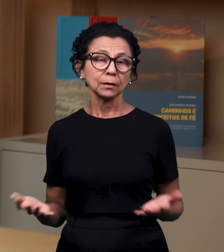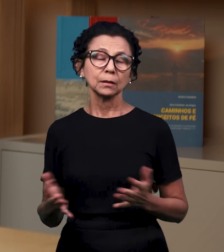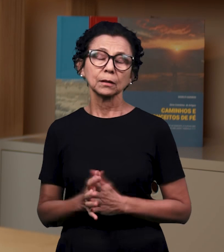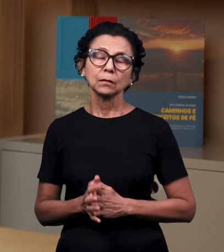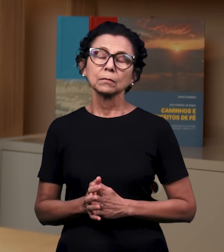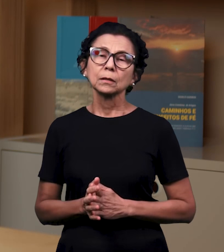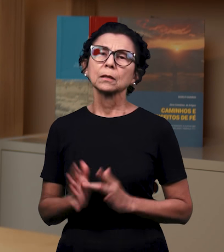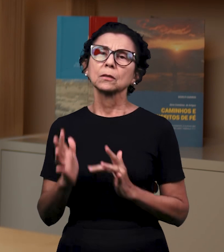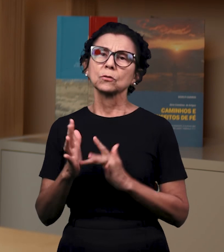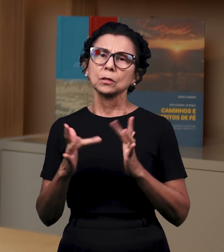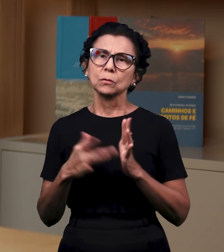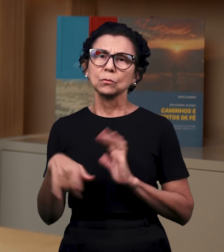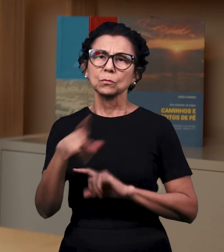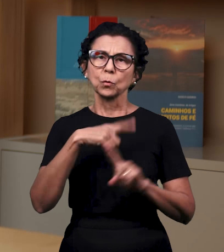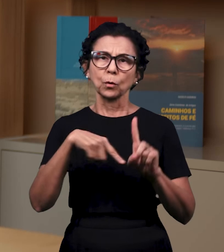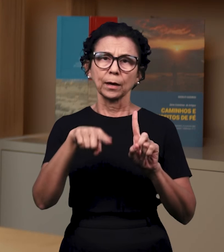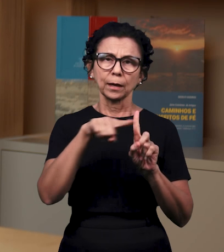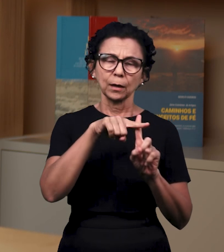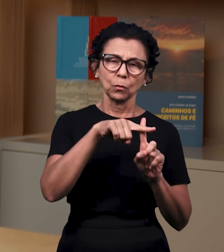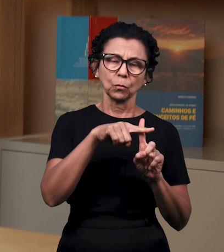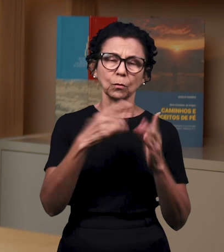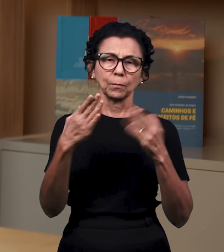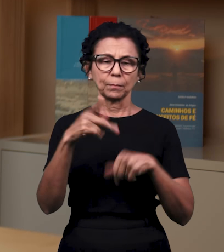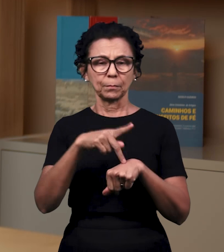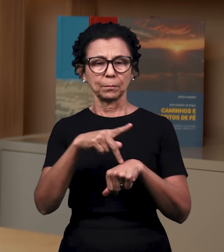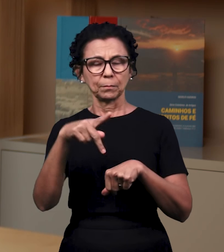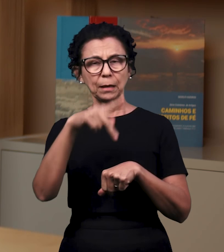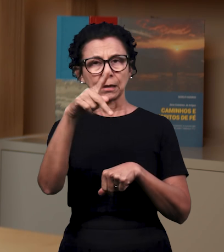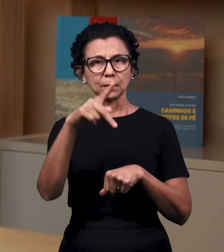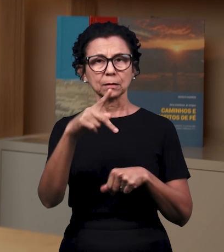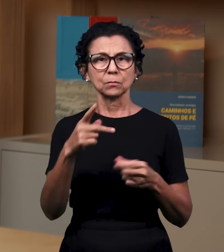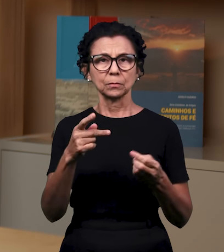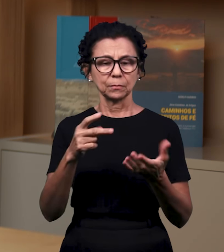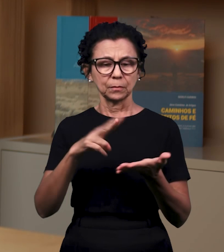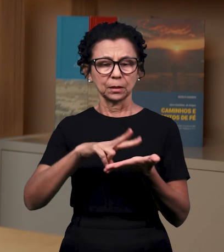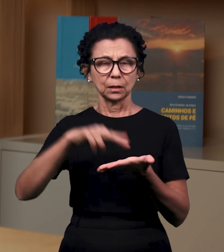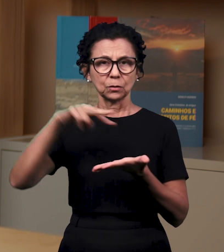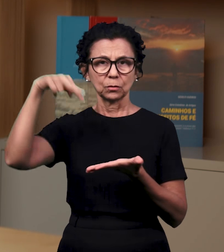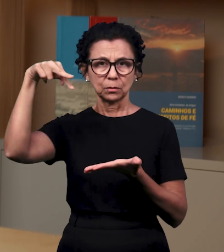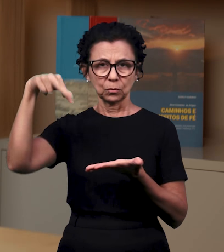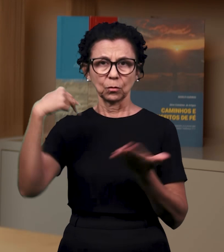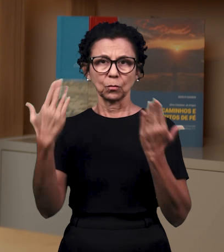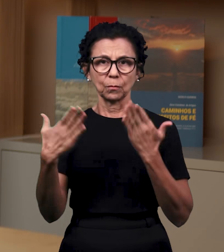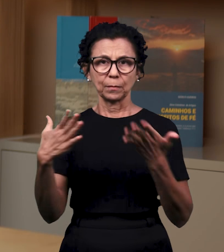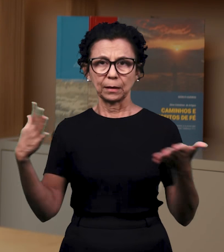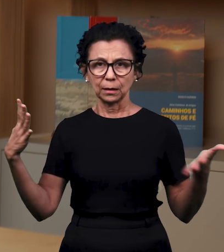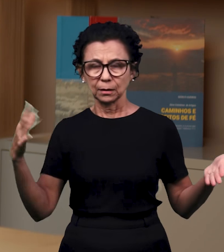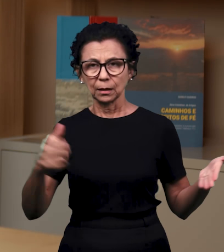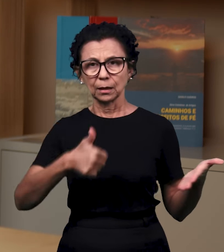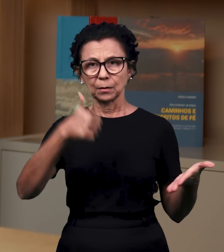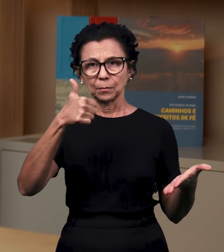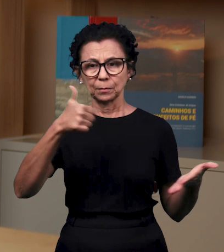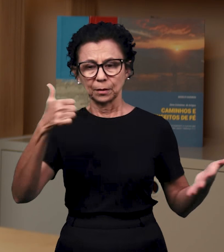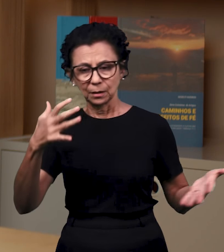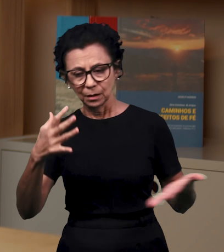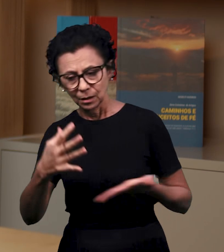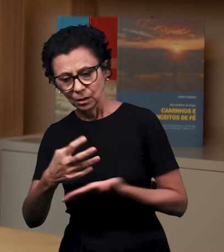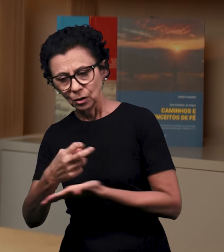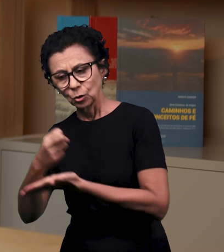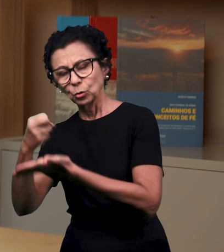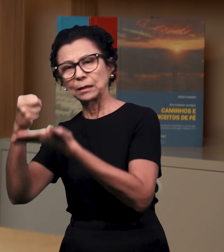como sendo a nossa Páscoa, ele ressuscitou como sendo a nossa primícia, né? A primícia dos mortos. E